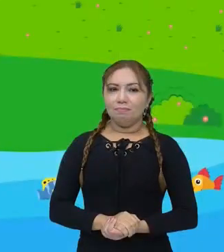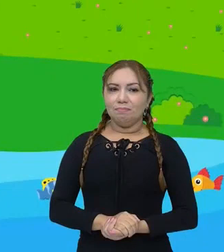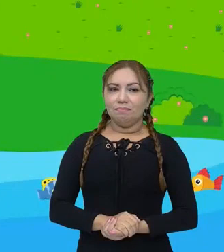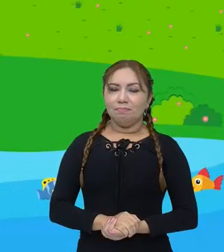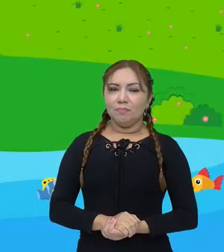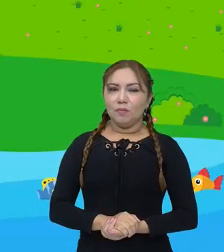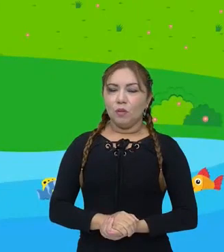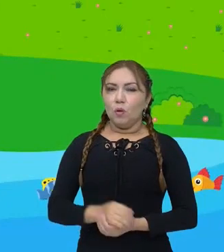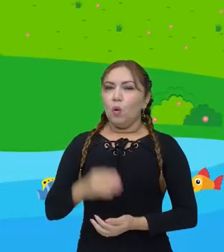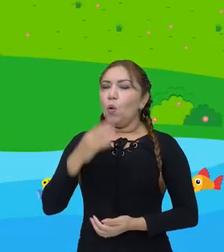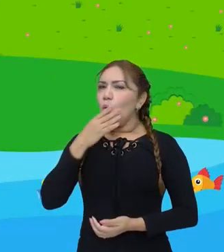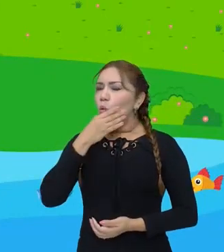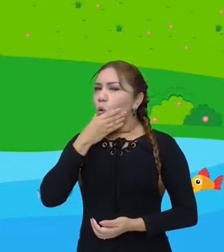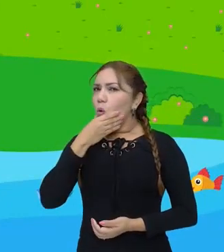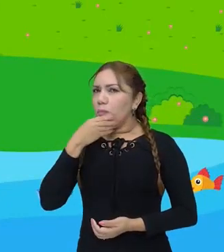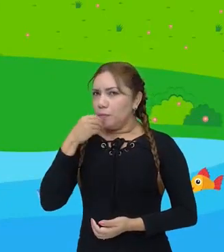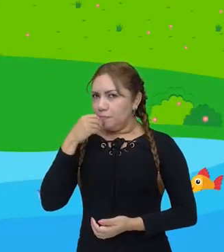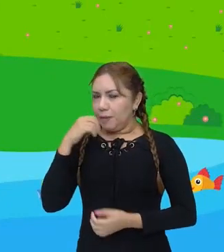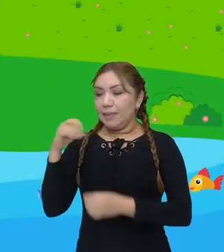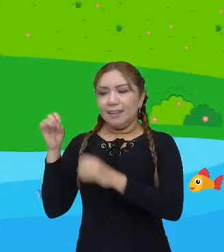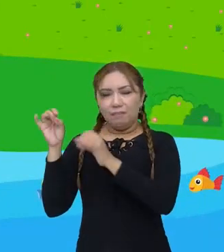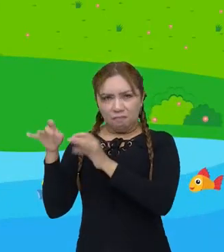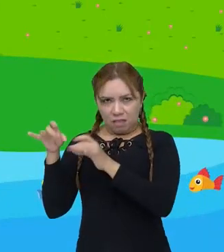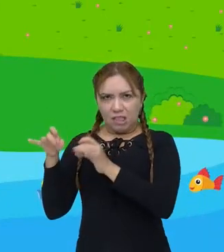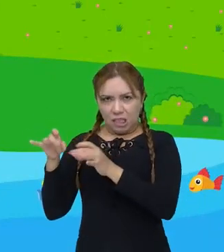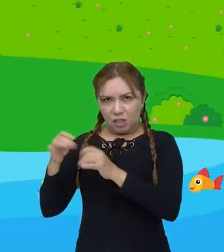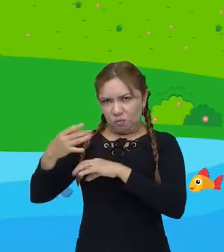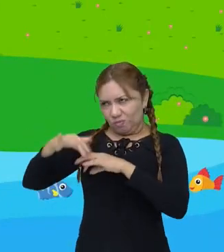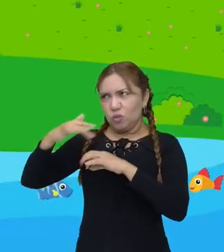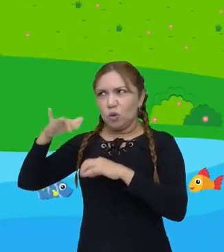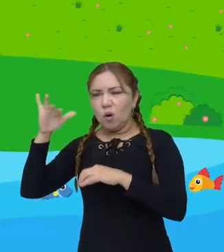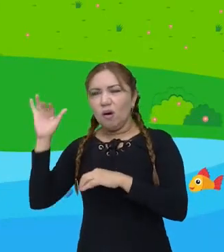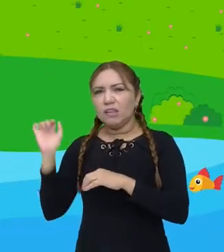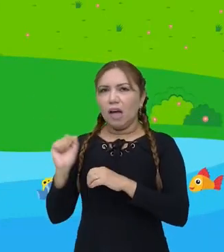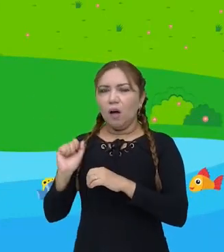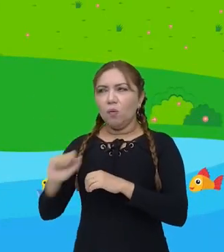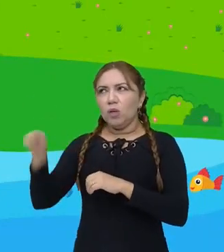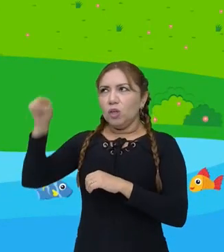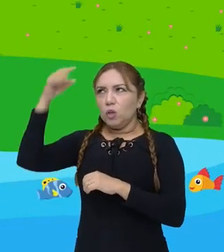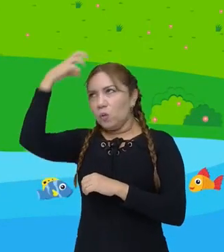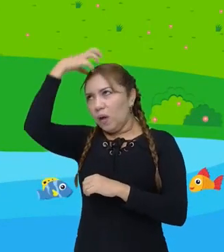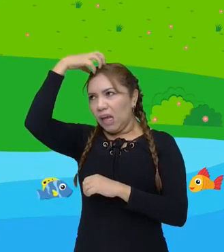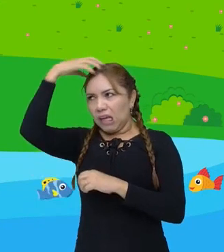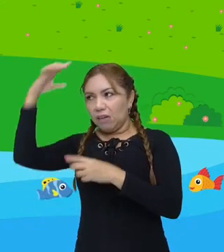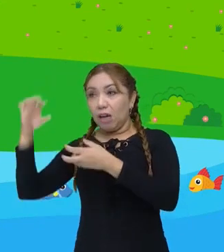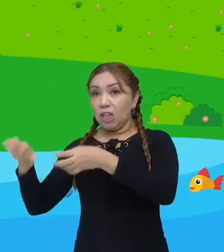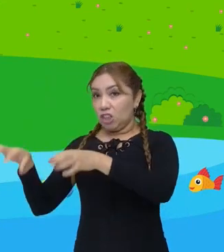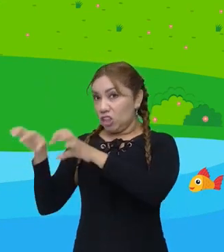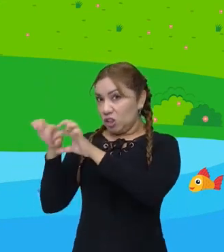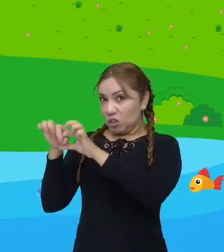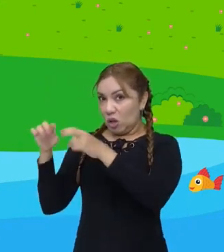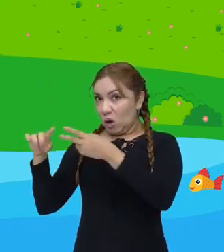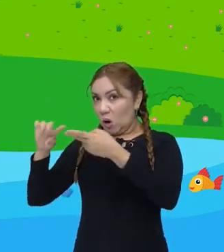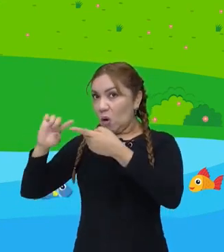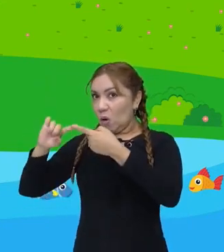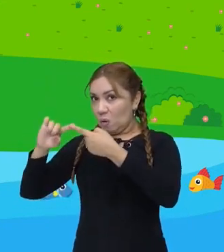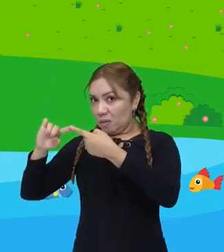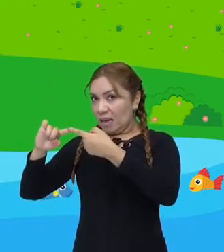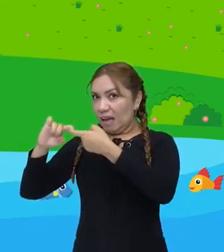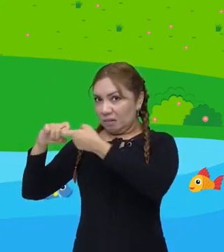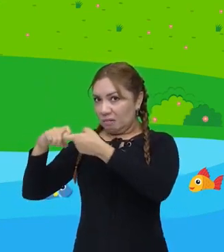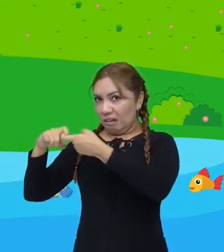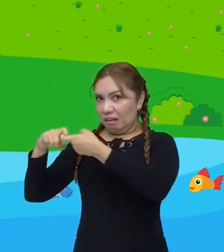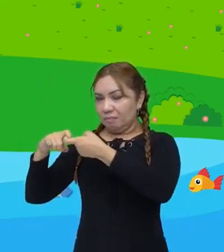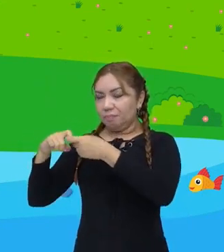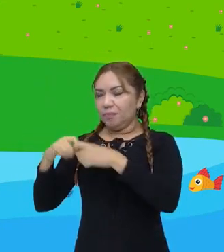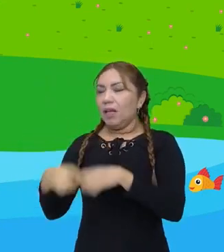O comerciante, que fazia parte do plano malvado do rei, jogou o anel no fundo do mar